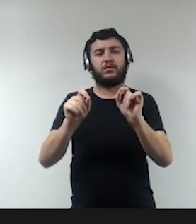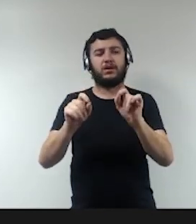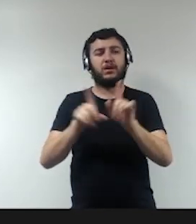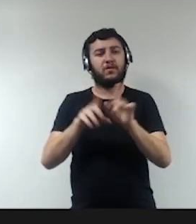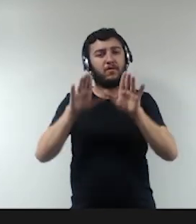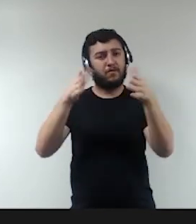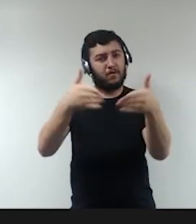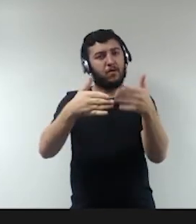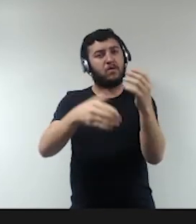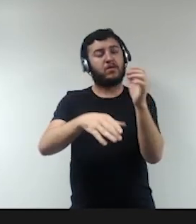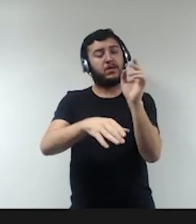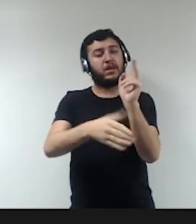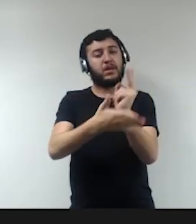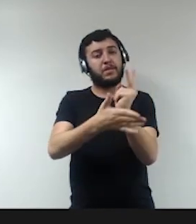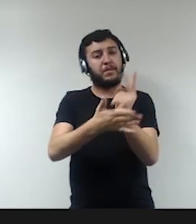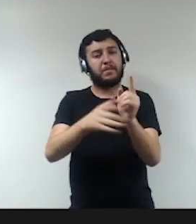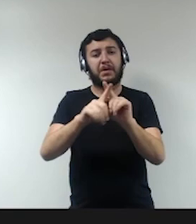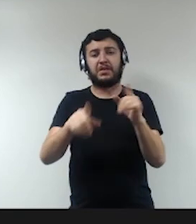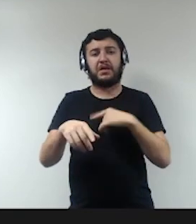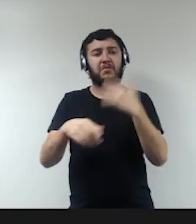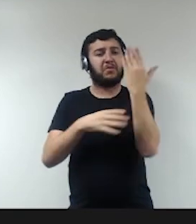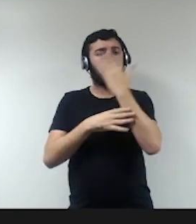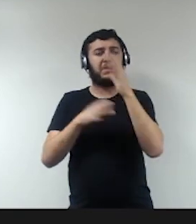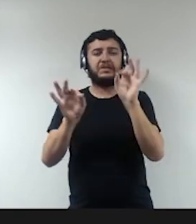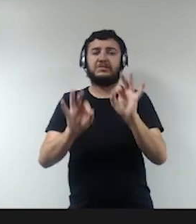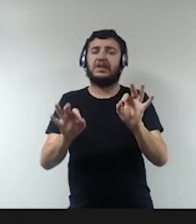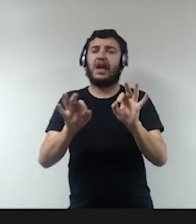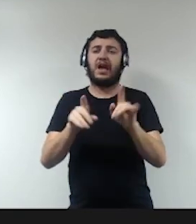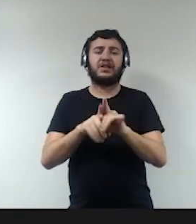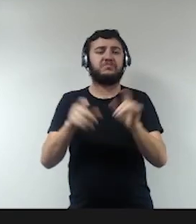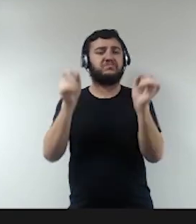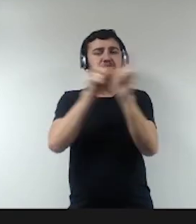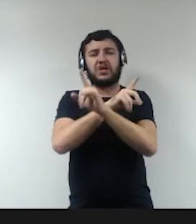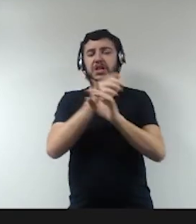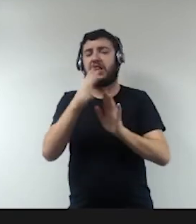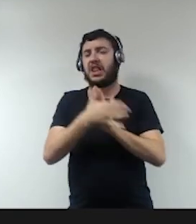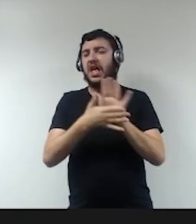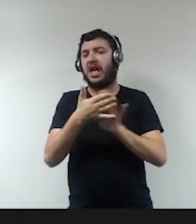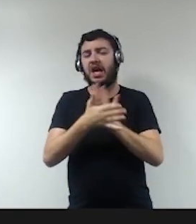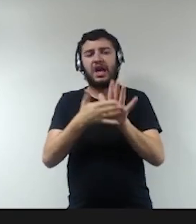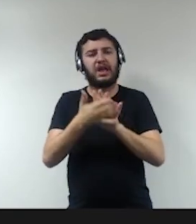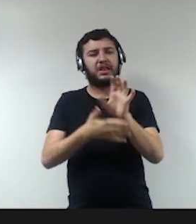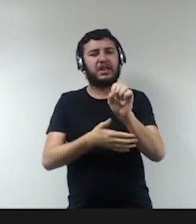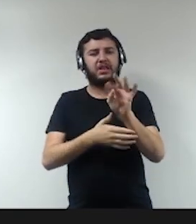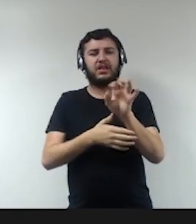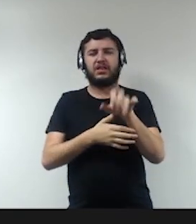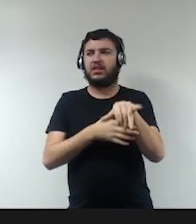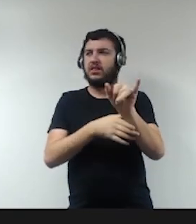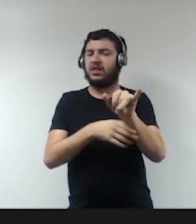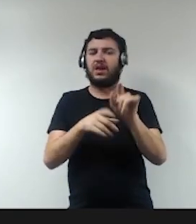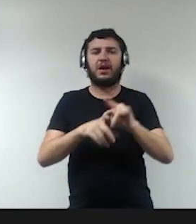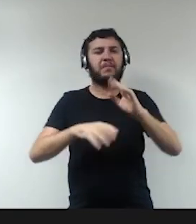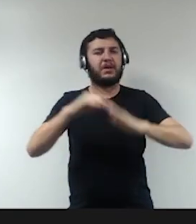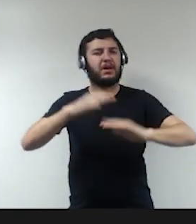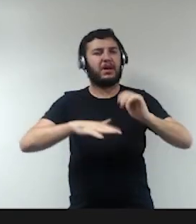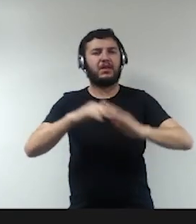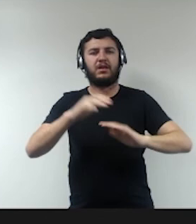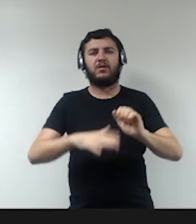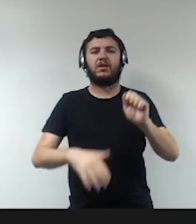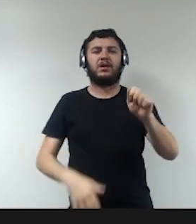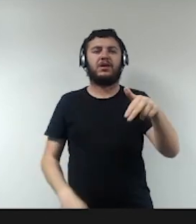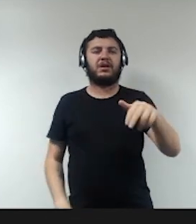né? Eu não vejo dificuldade no deferimento do stay com aplicação analógica,